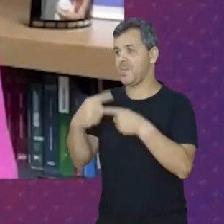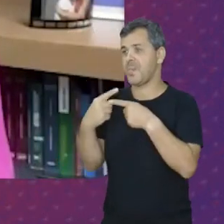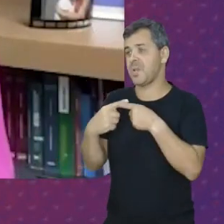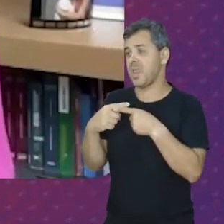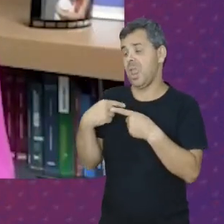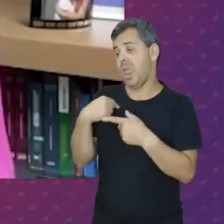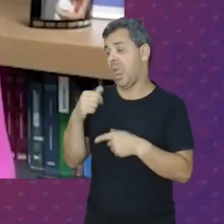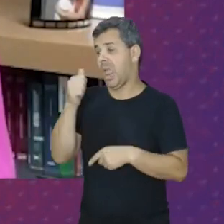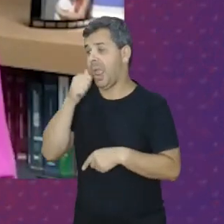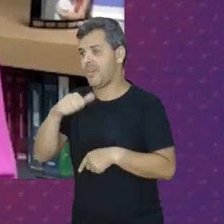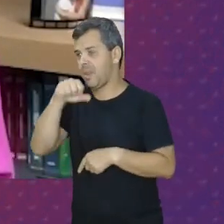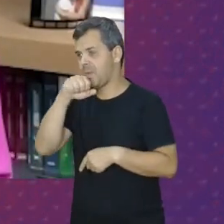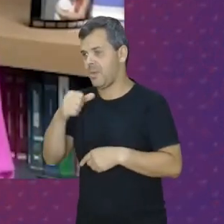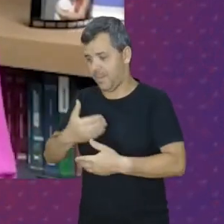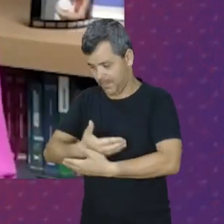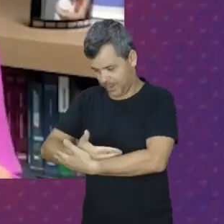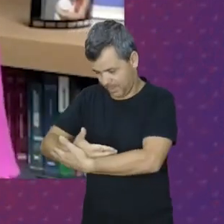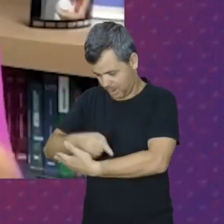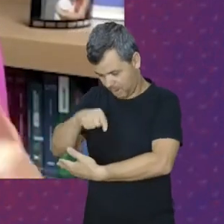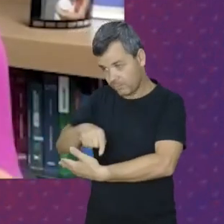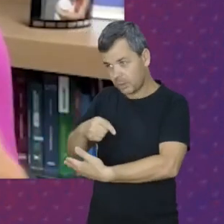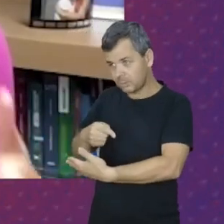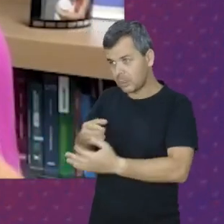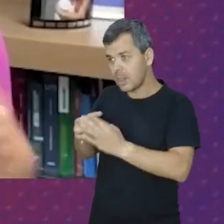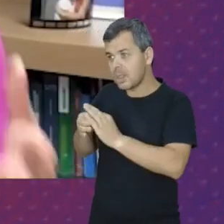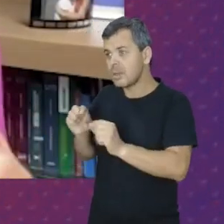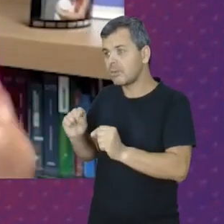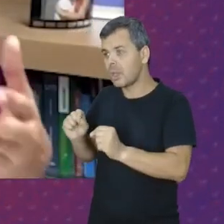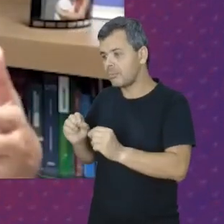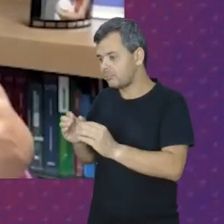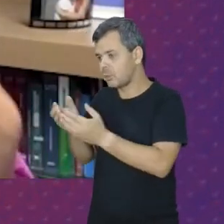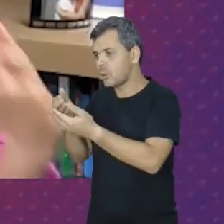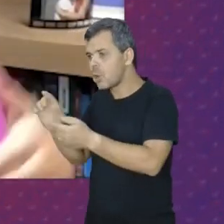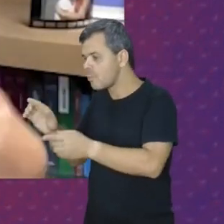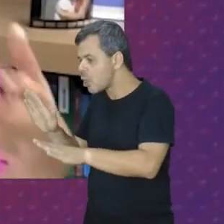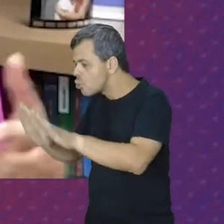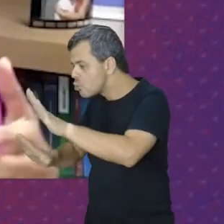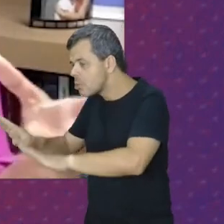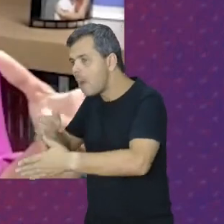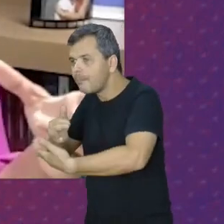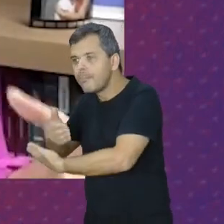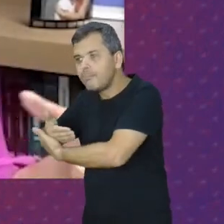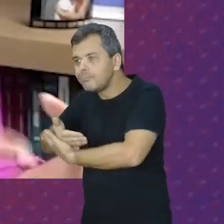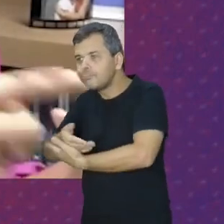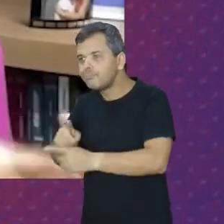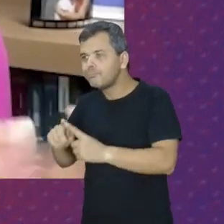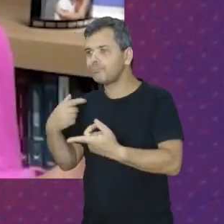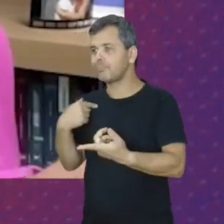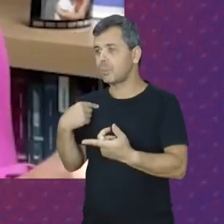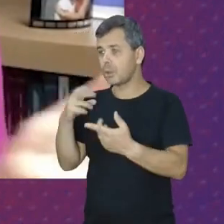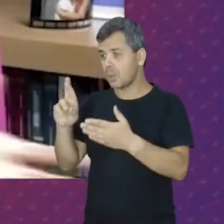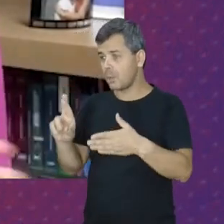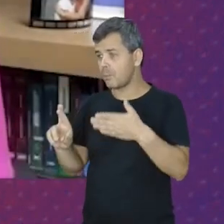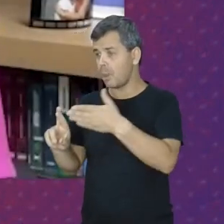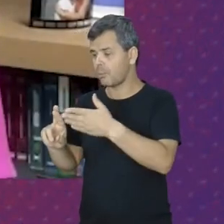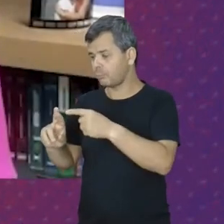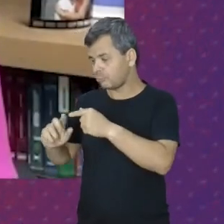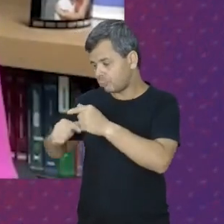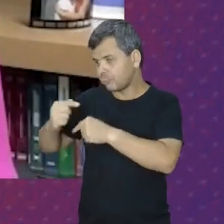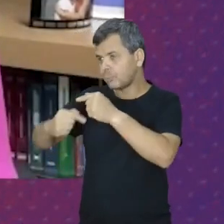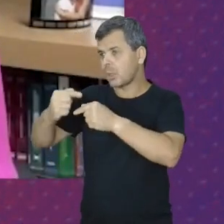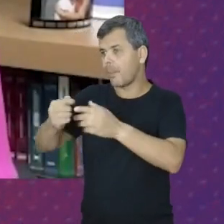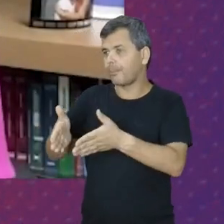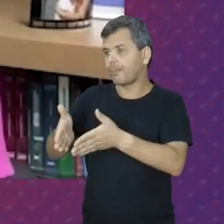quem deixar seus filhos. Ou, então, isso vai se relacionando também com a reprodução